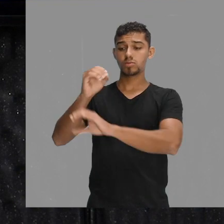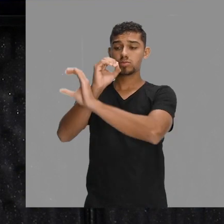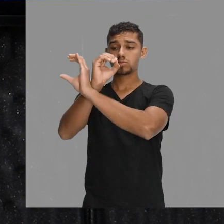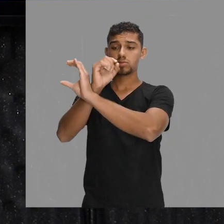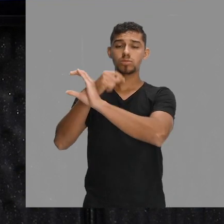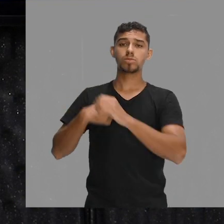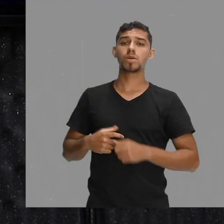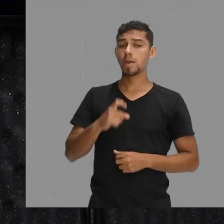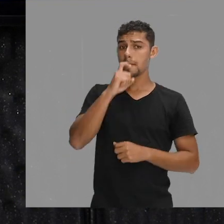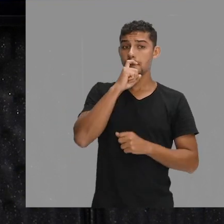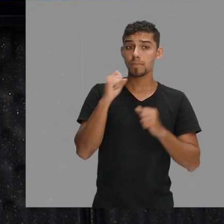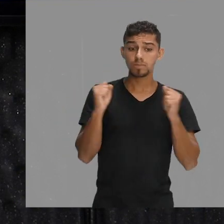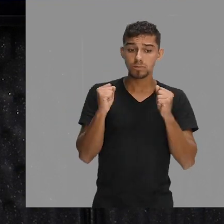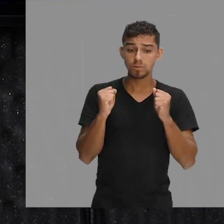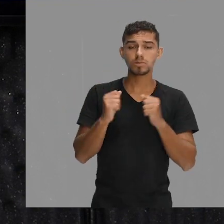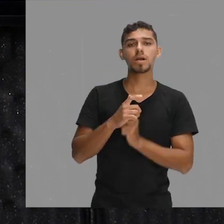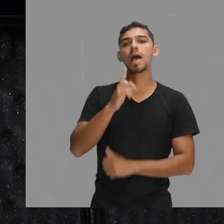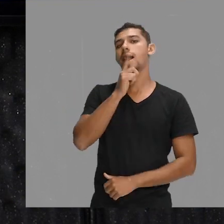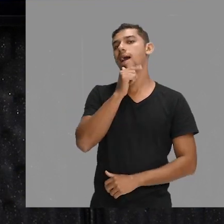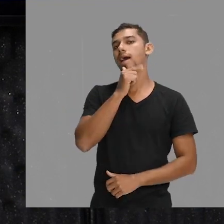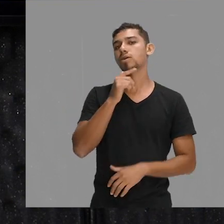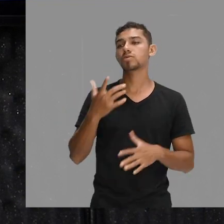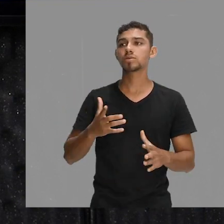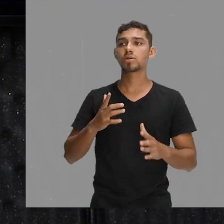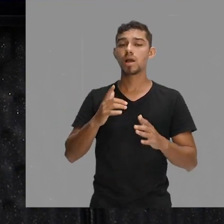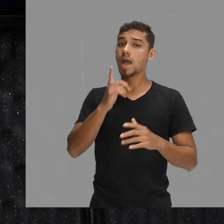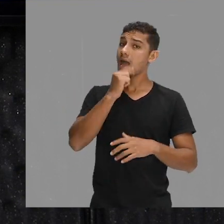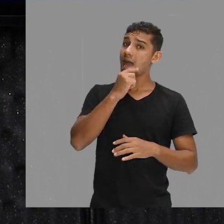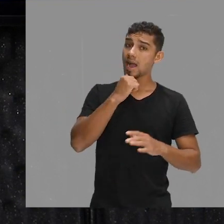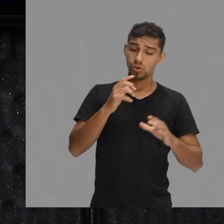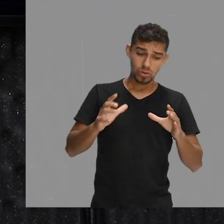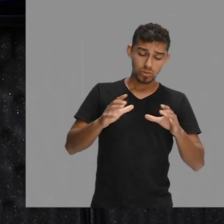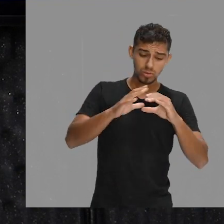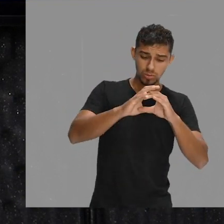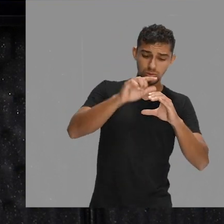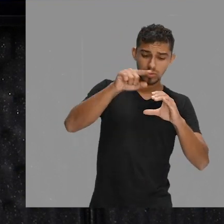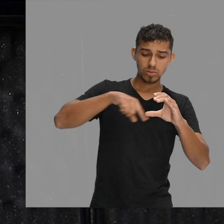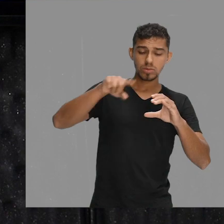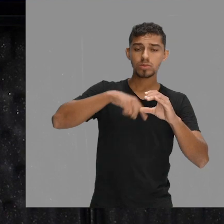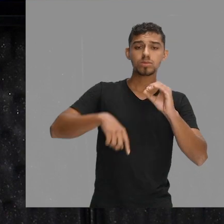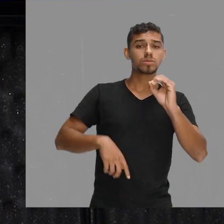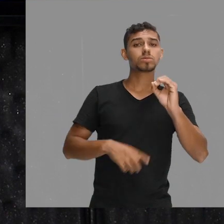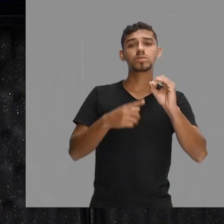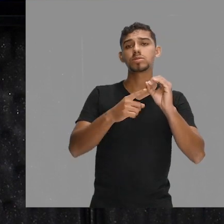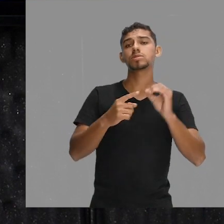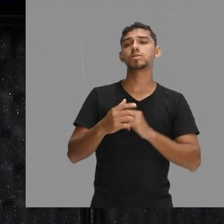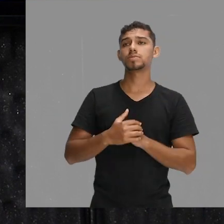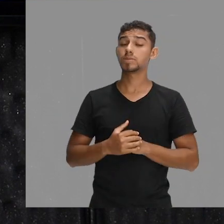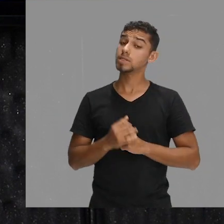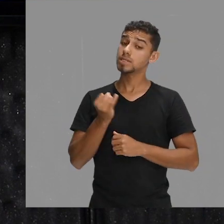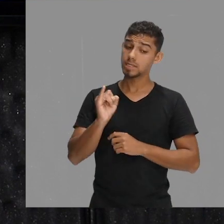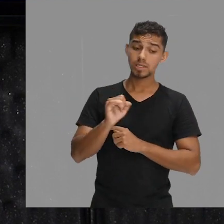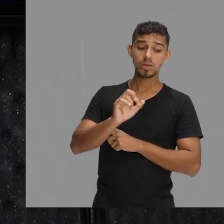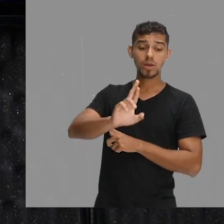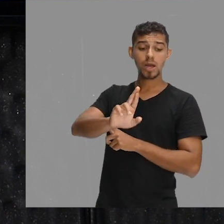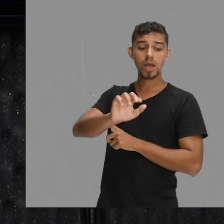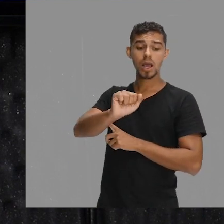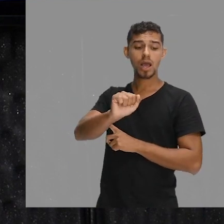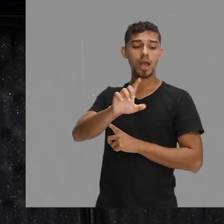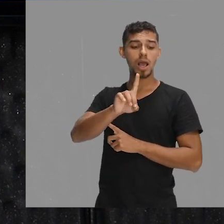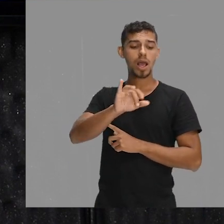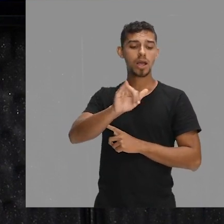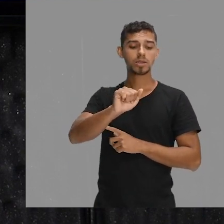de congelamento da água. Então, a água congela a 0 graus Celsius. Então, se no radiador eu